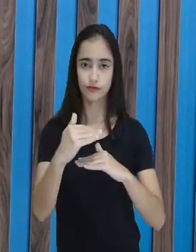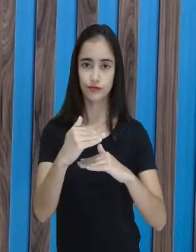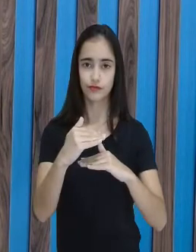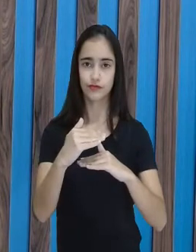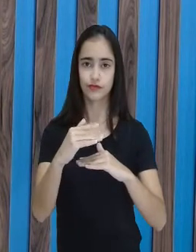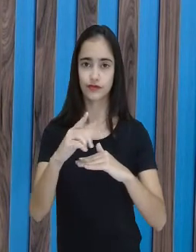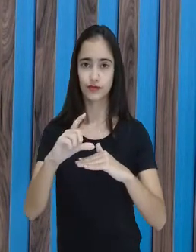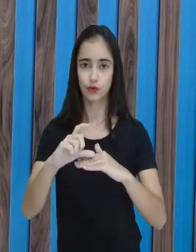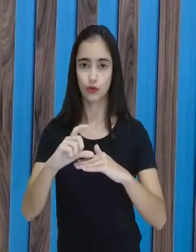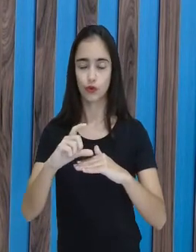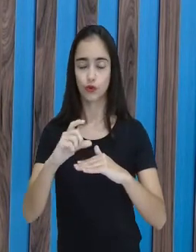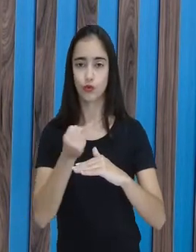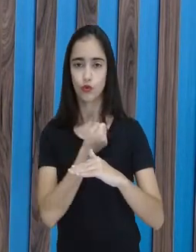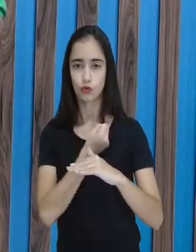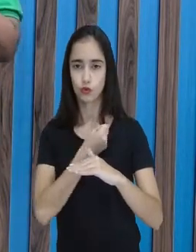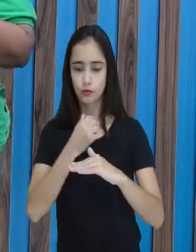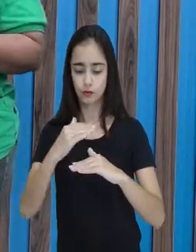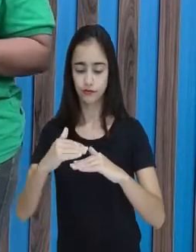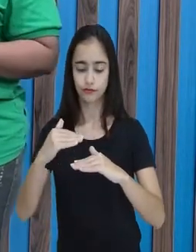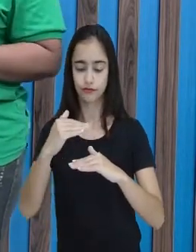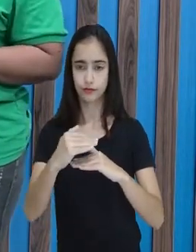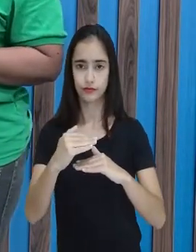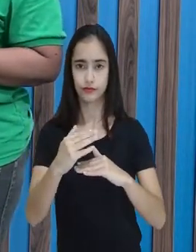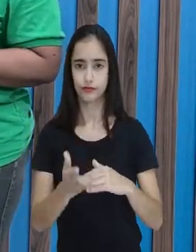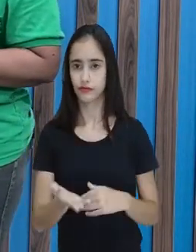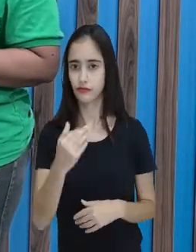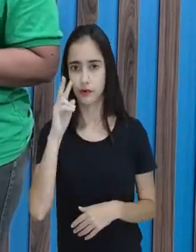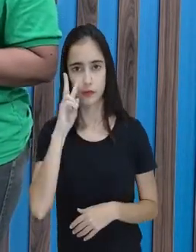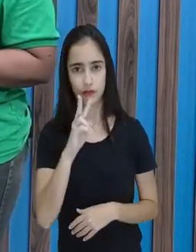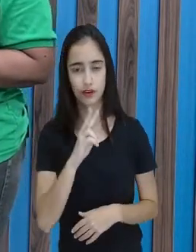parte de cima. Vamos ver isso em números.